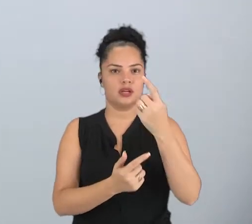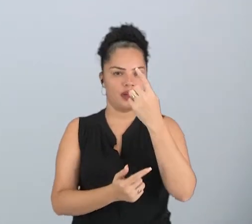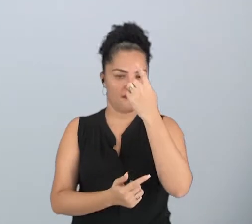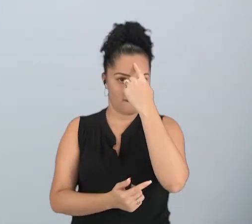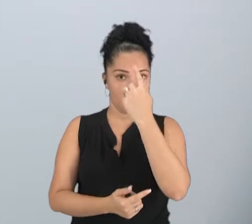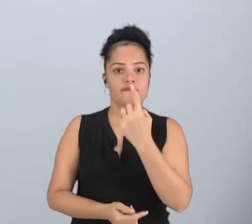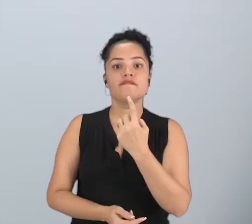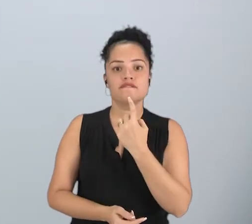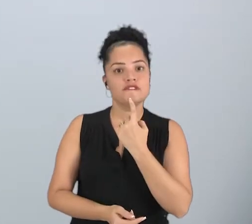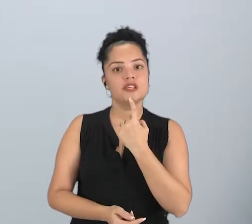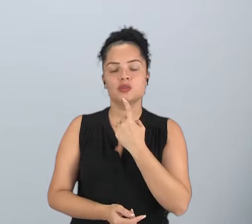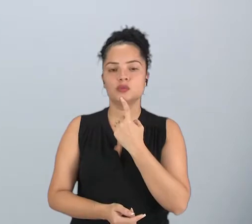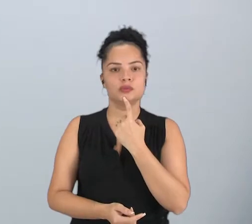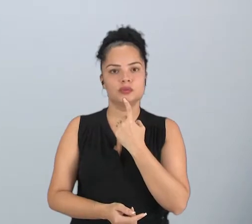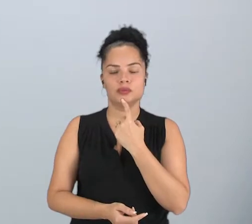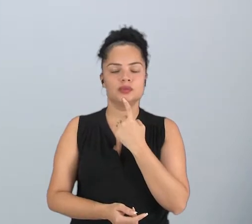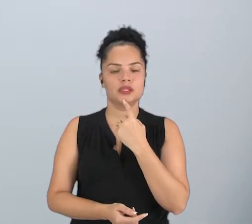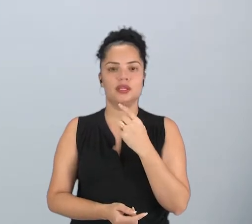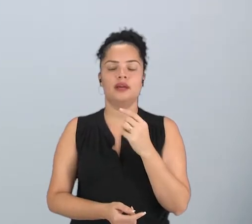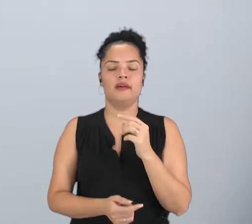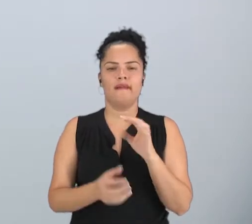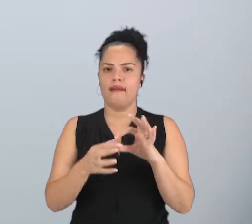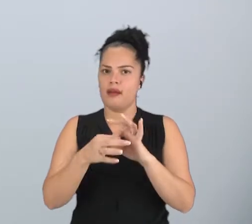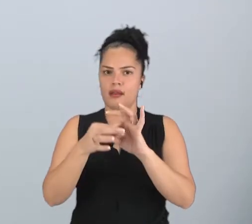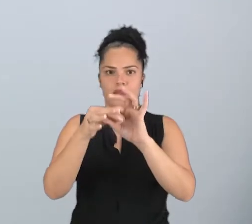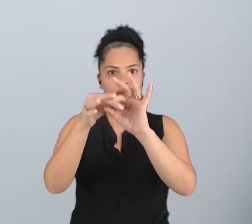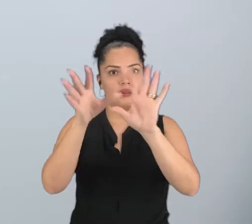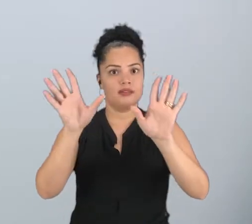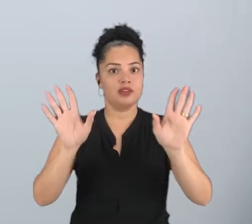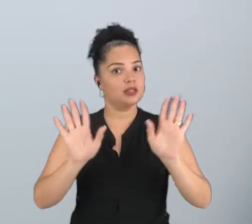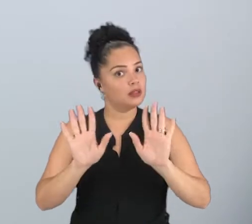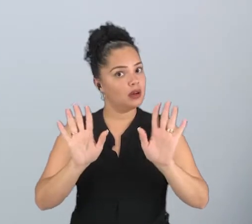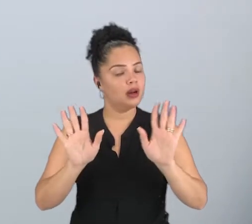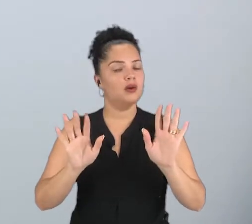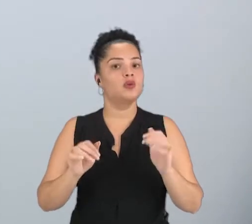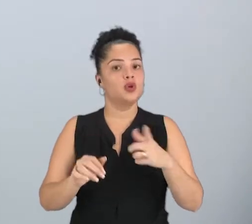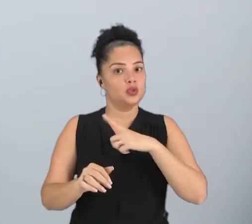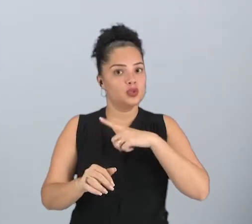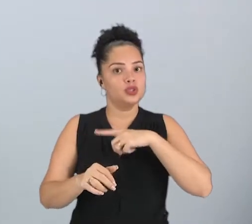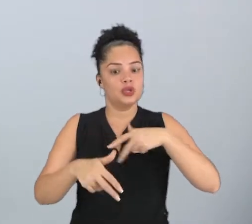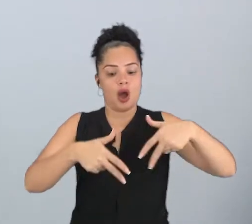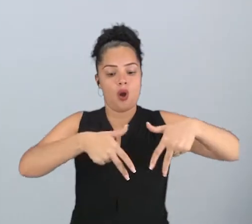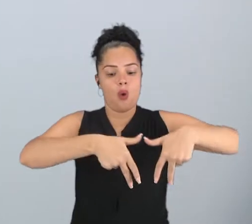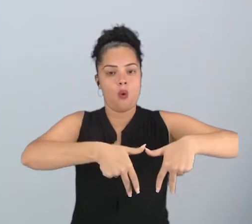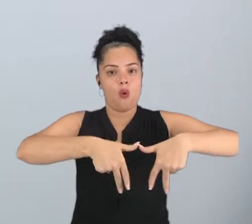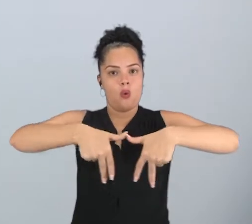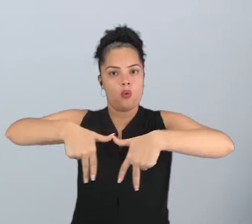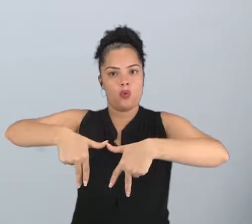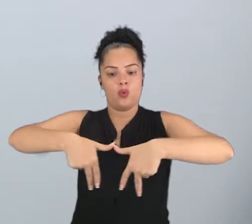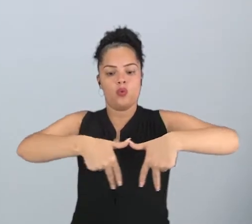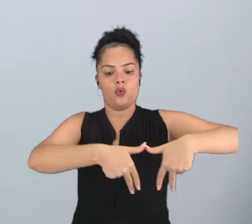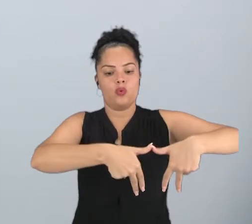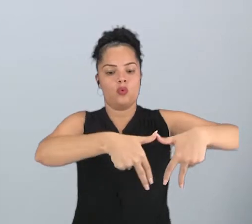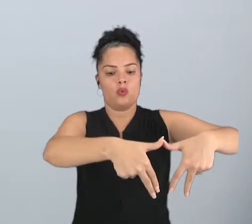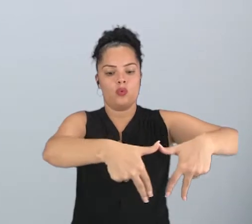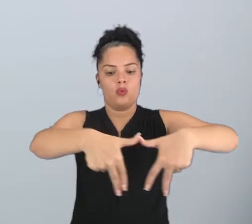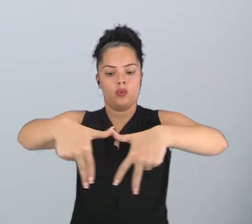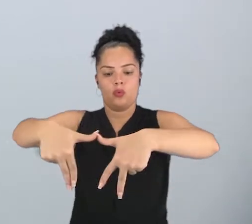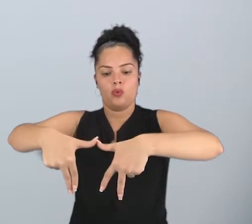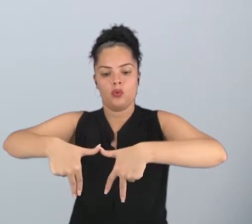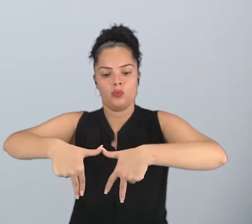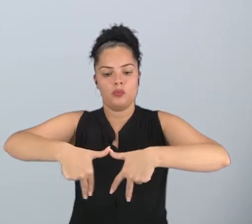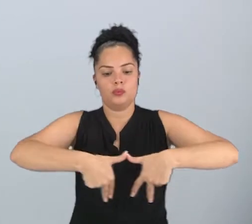a coreografia não era aleatória. Eles formavam os pares fazendo quadrados no salão, ou então